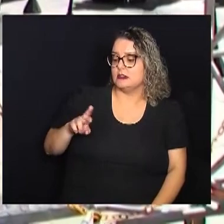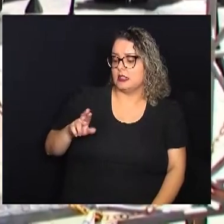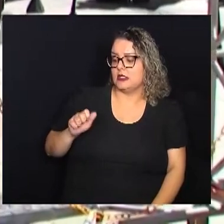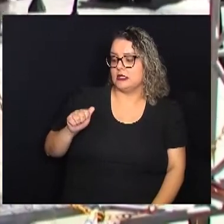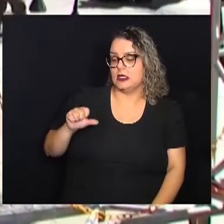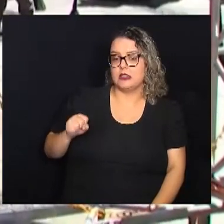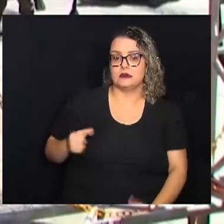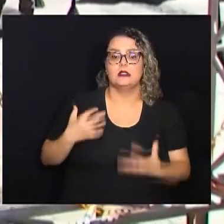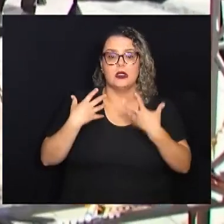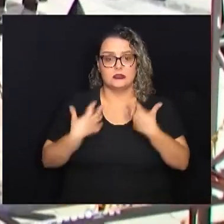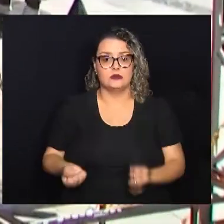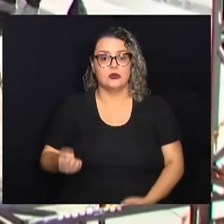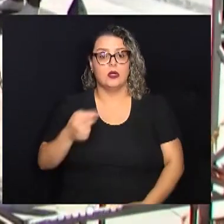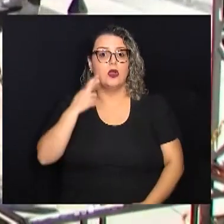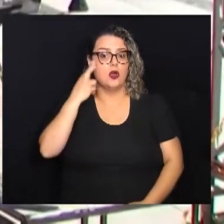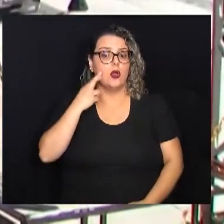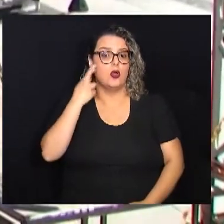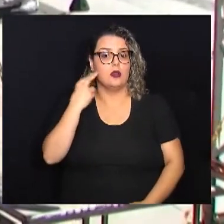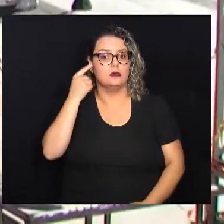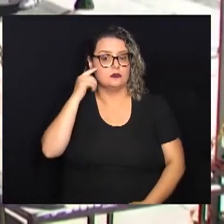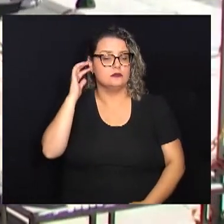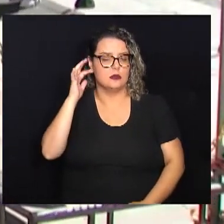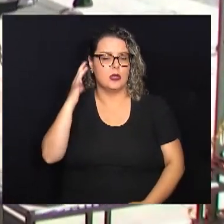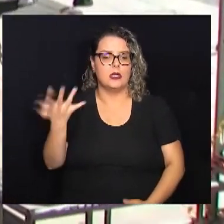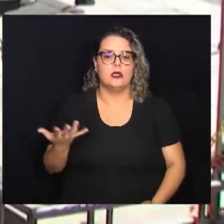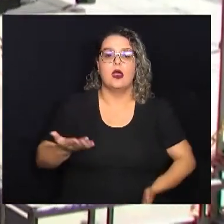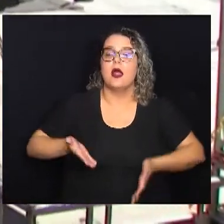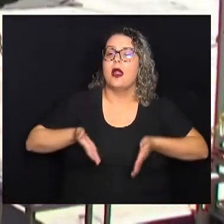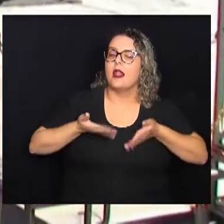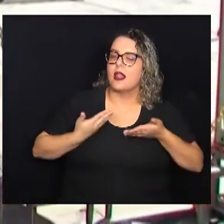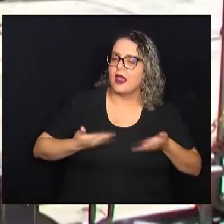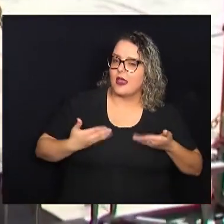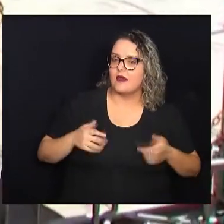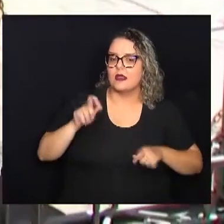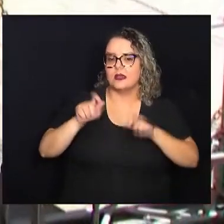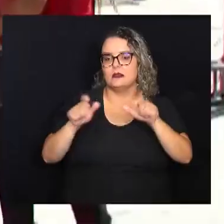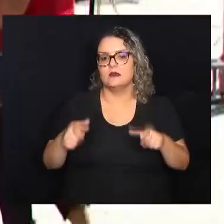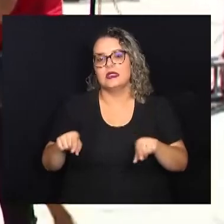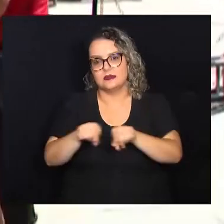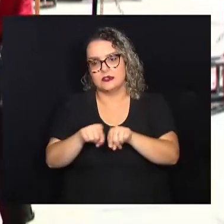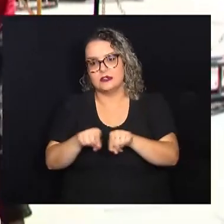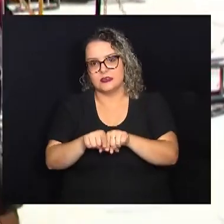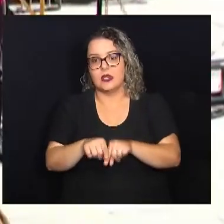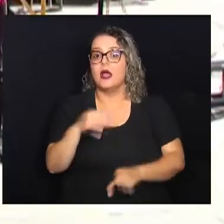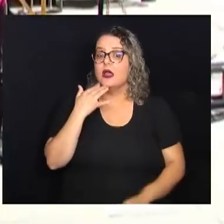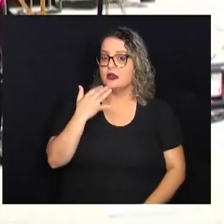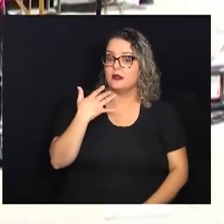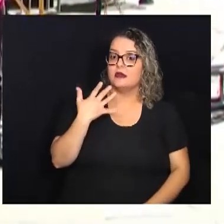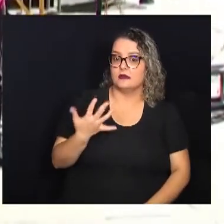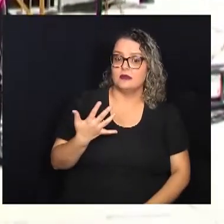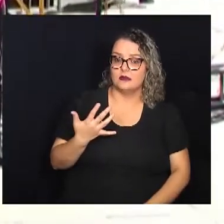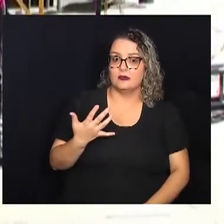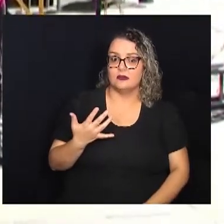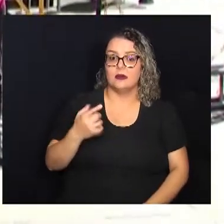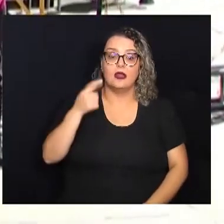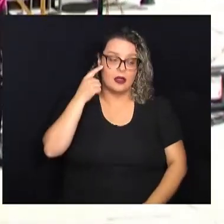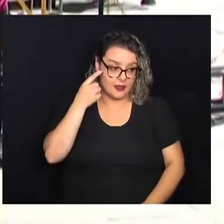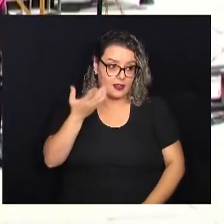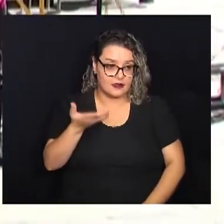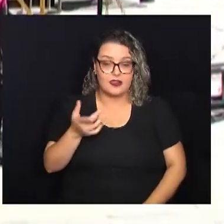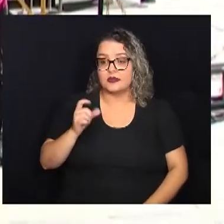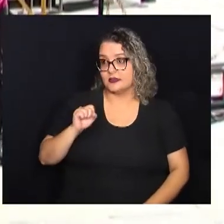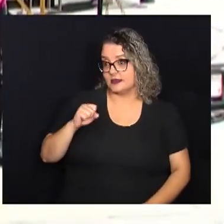cor rosa. A gente imagina também que é uma cor que traz leveza, né, para as pessoas também, que é uma cor que... Pois essa é a ideia, né? A gente sabe, agora as pessoas